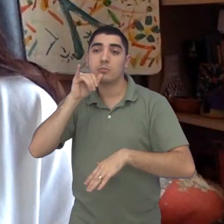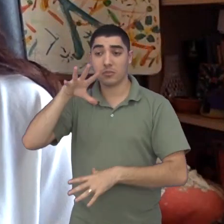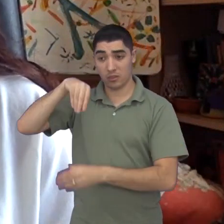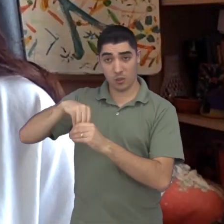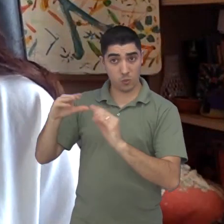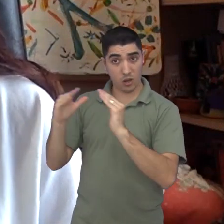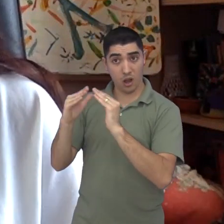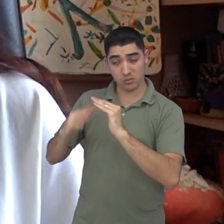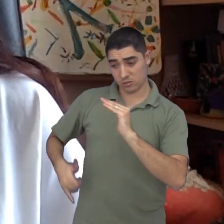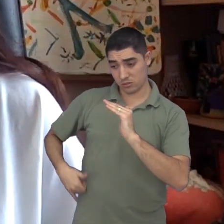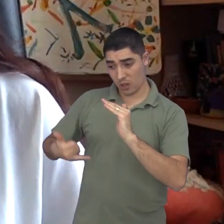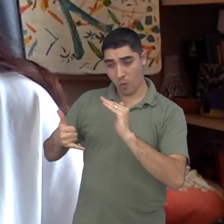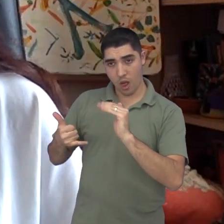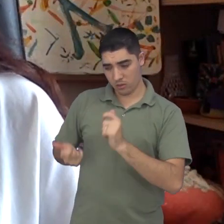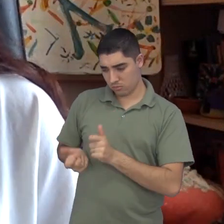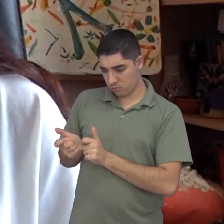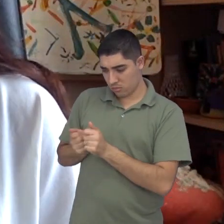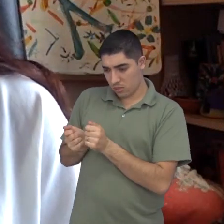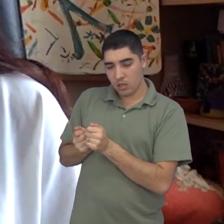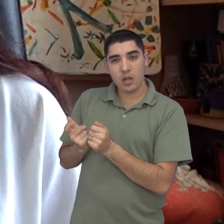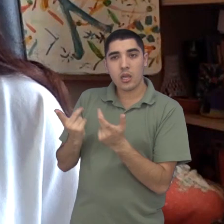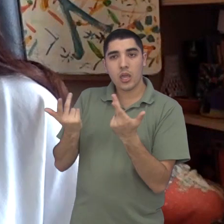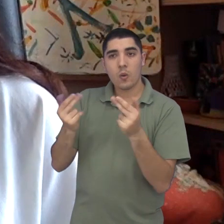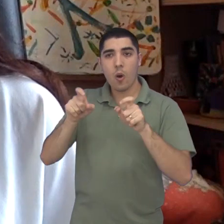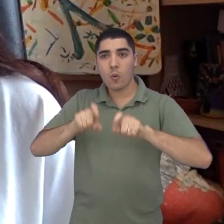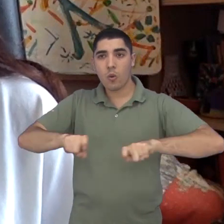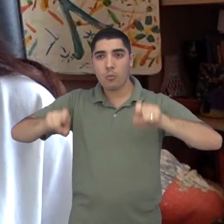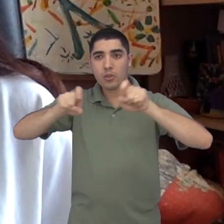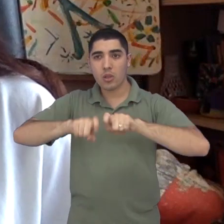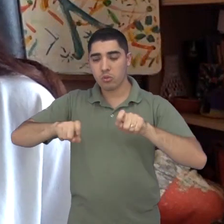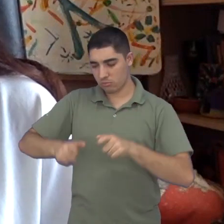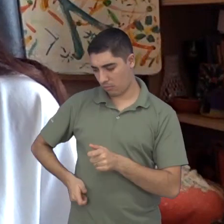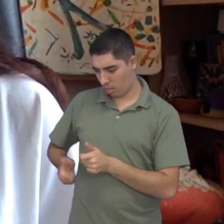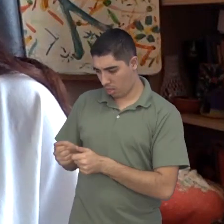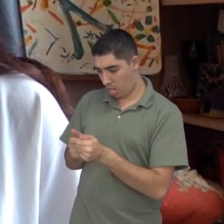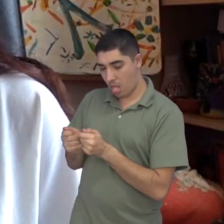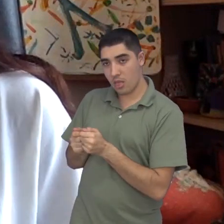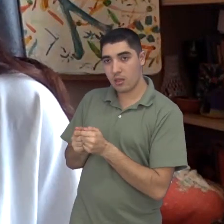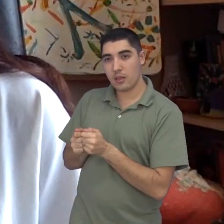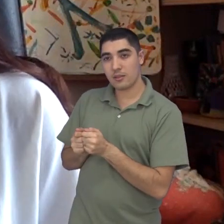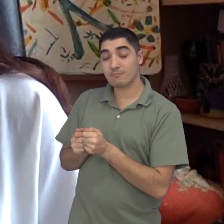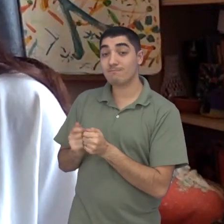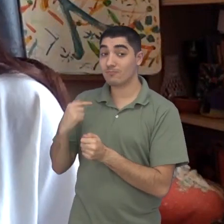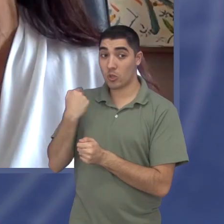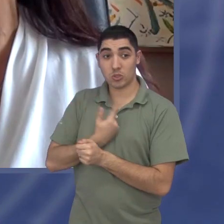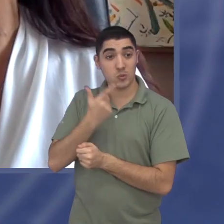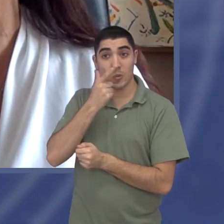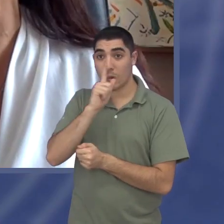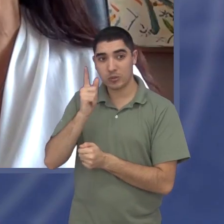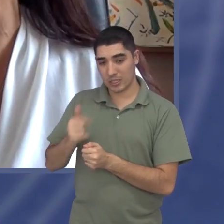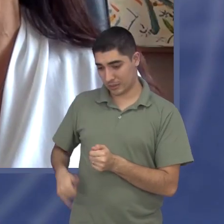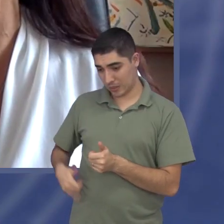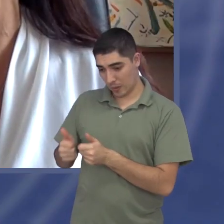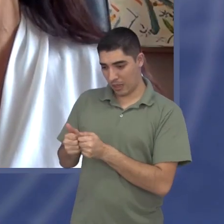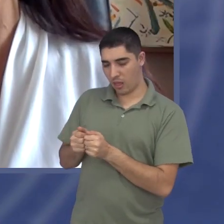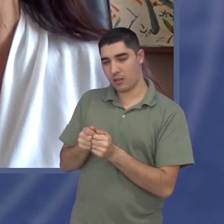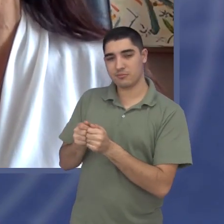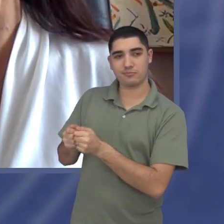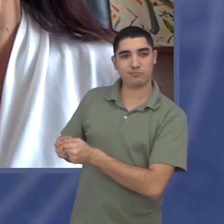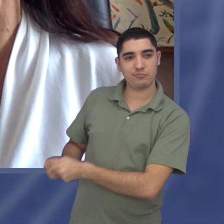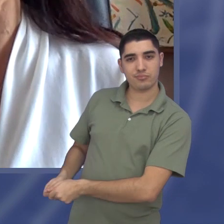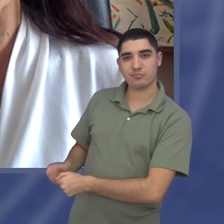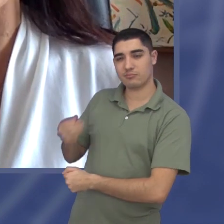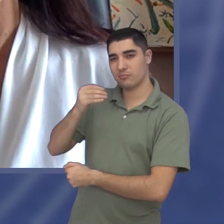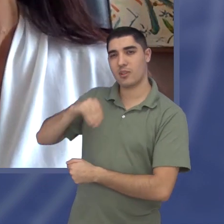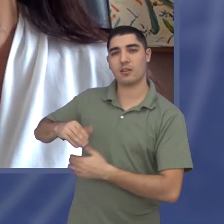o celular hoje é um mini computador, né? Então, às vezes, a dificuldade da gente conseguir se desligar do computador, se